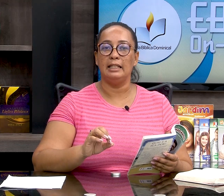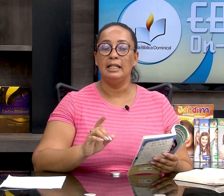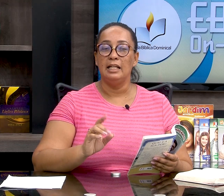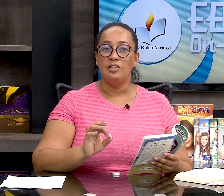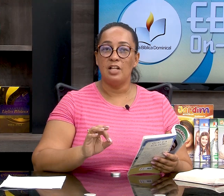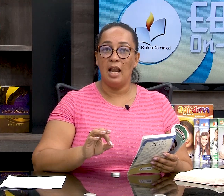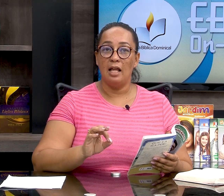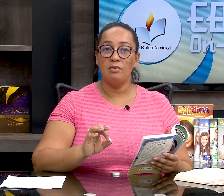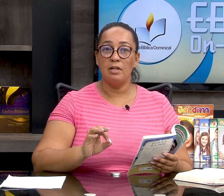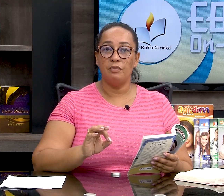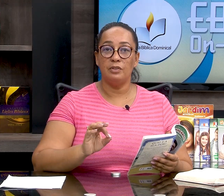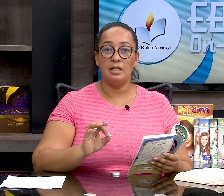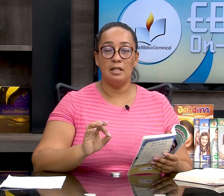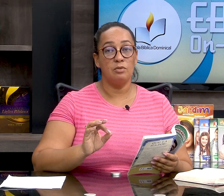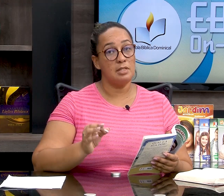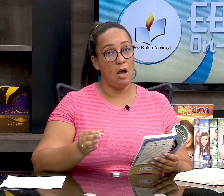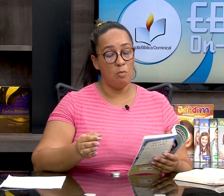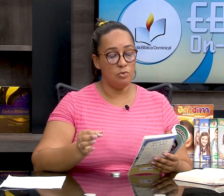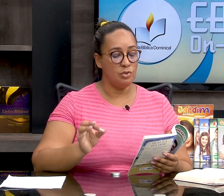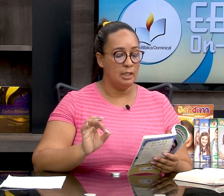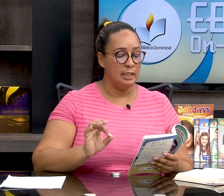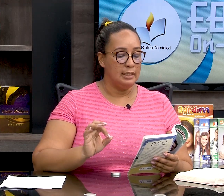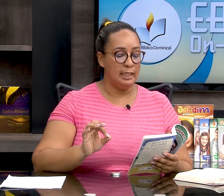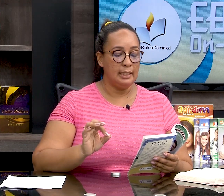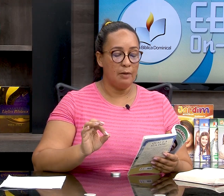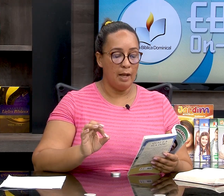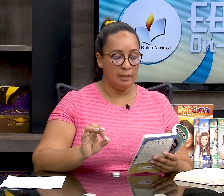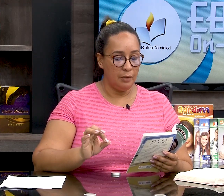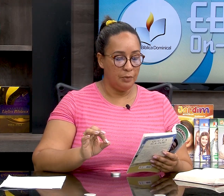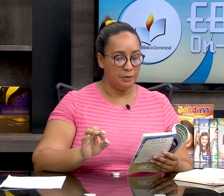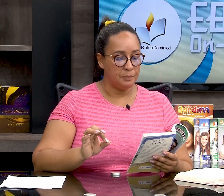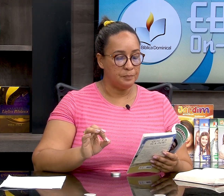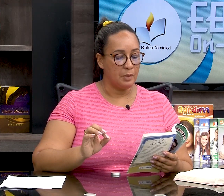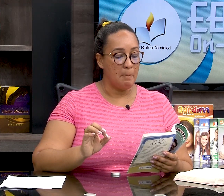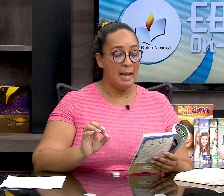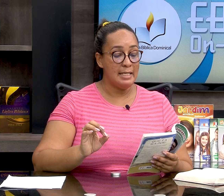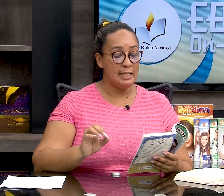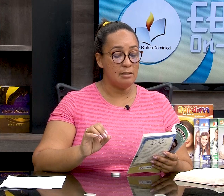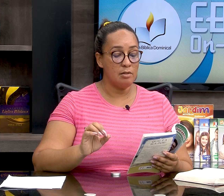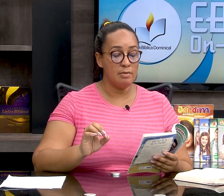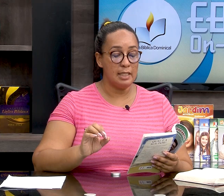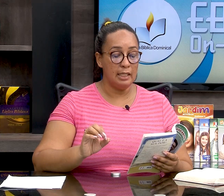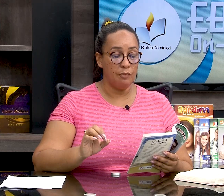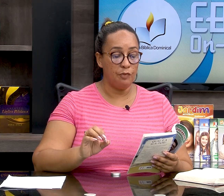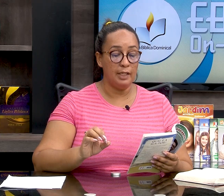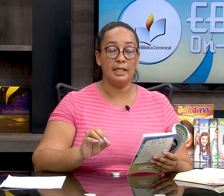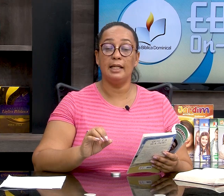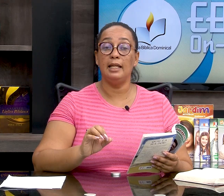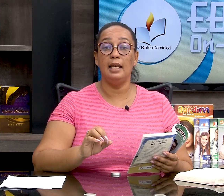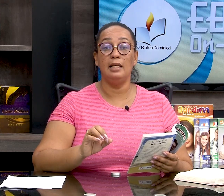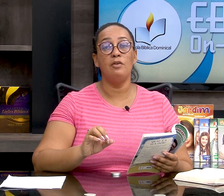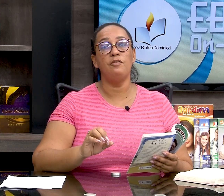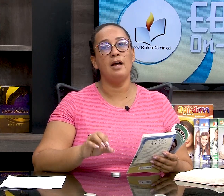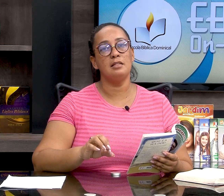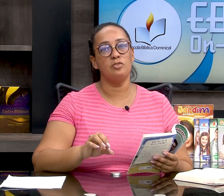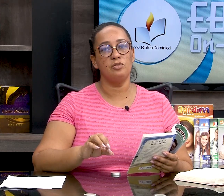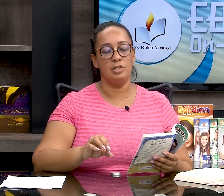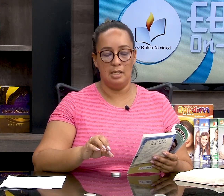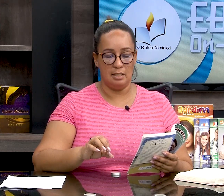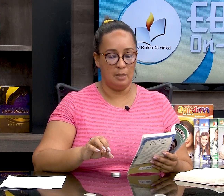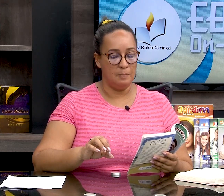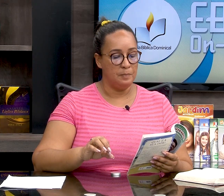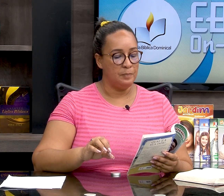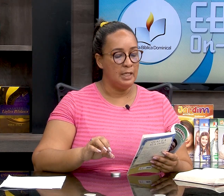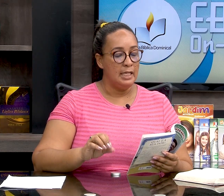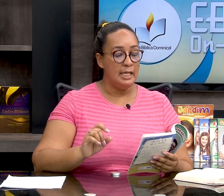bondade está lá no livro de Salmos 34 e 8 Mas isso não significa que ele não faça